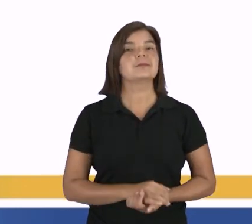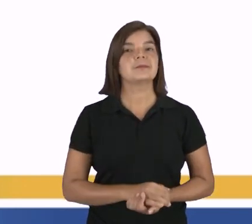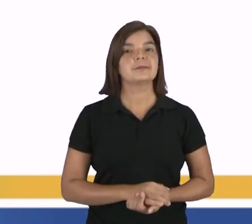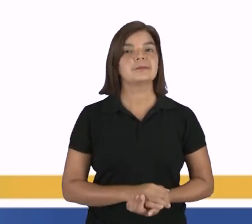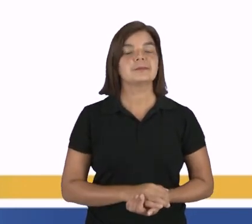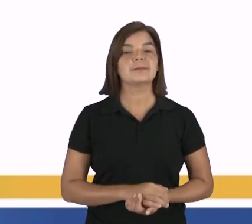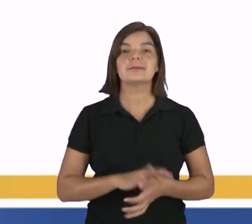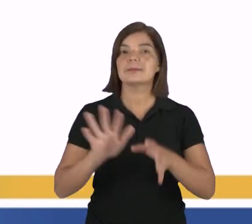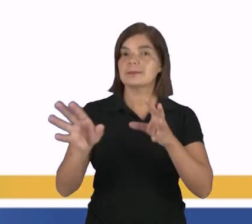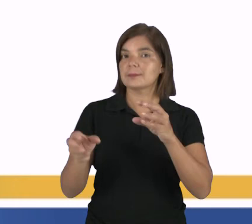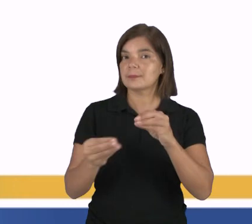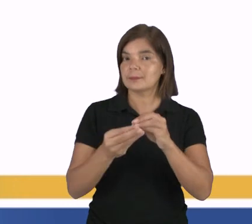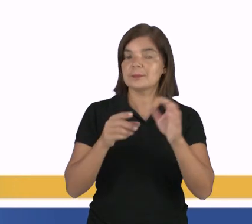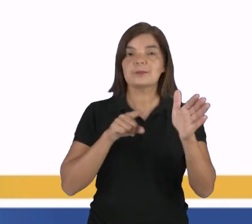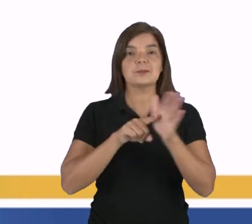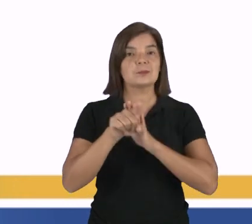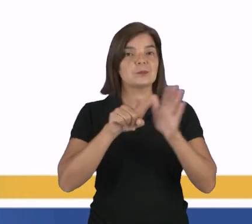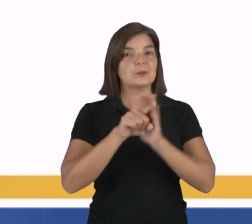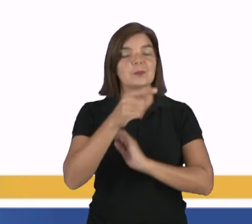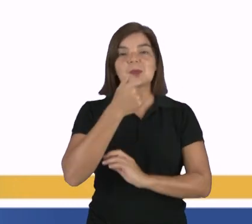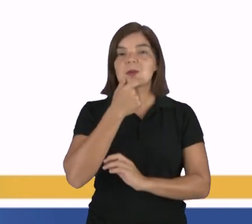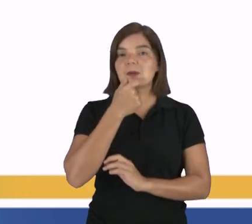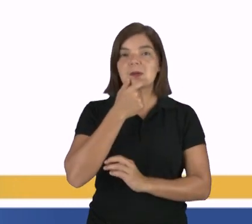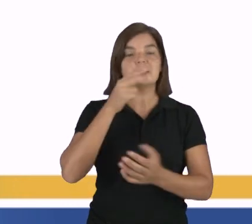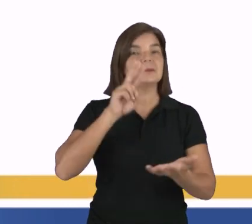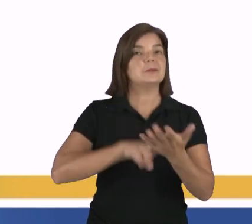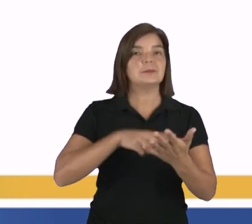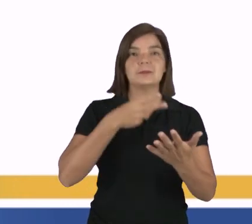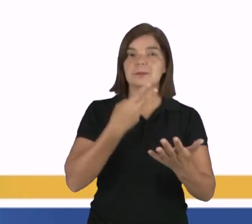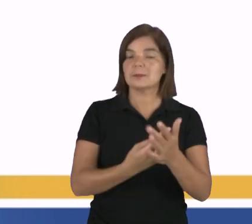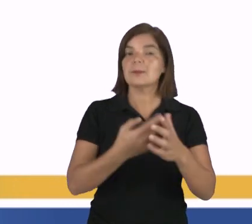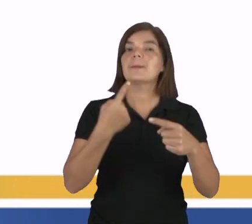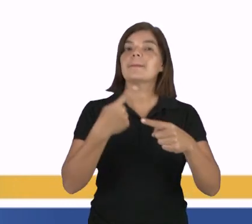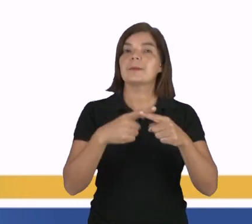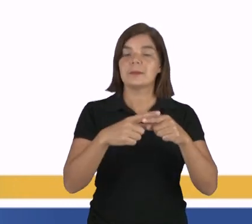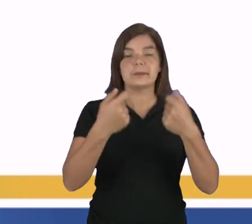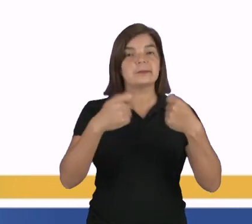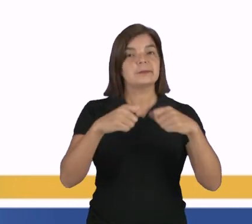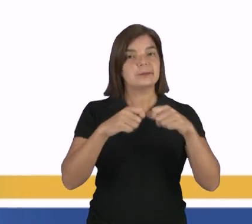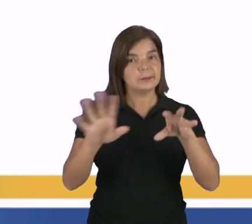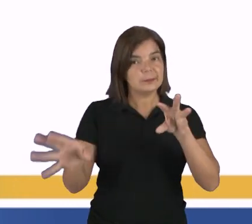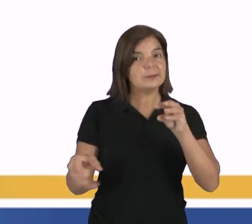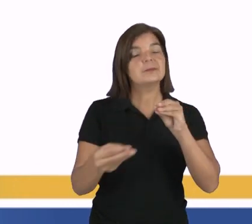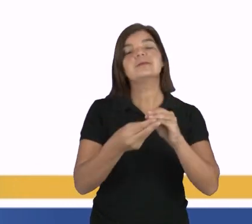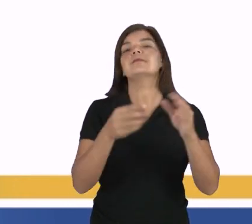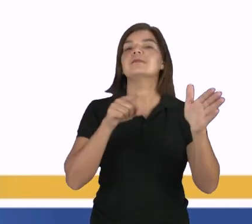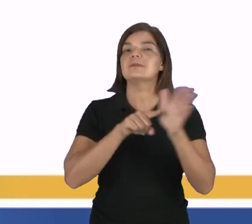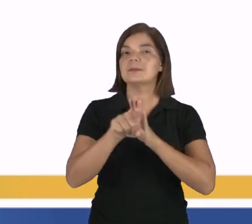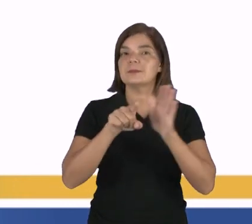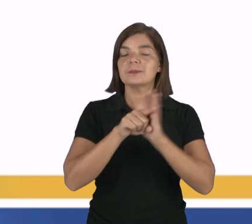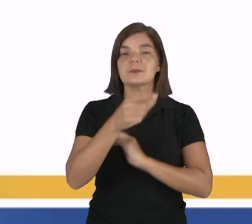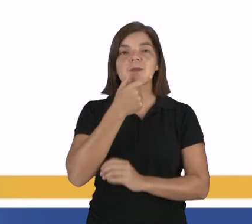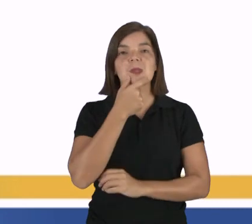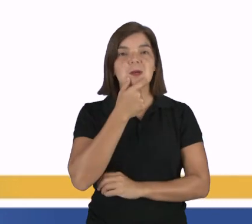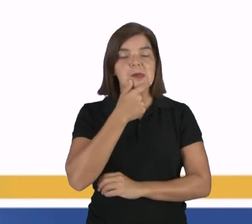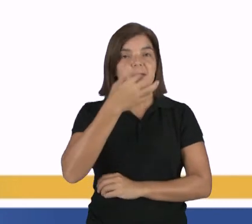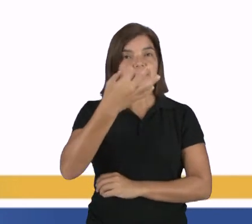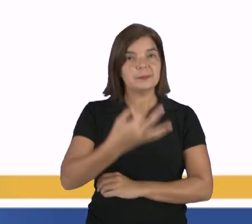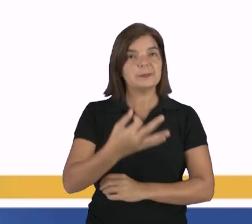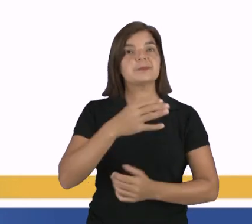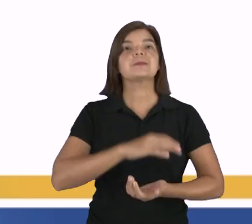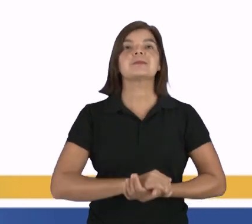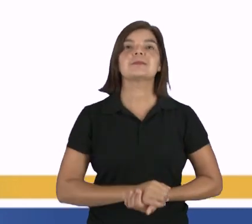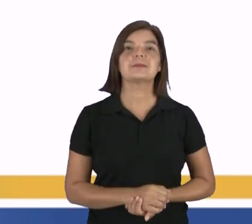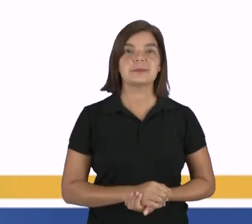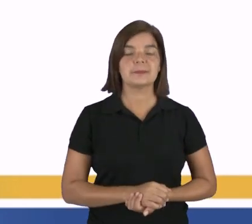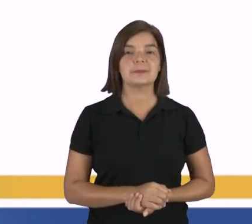é auxiliar de pergunta em inglês, não preciso traduzi-lo aí, é porque precisa do auxiliar de pergunta em inglês, certo? It